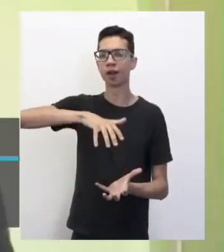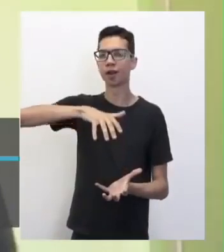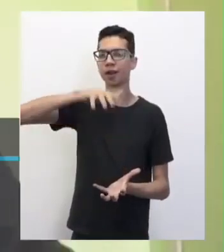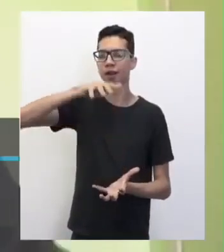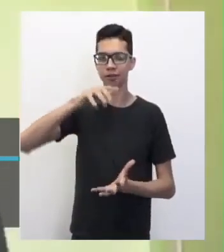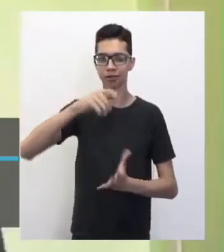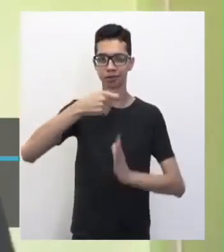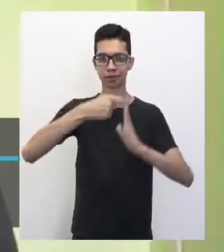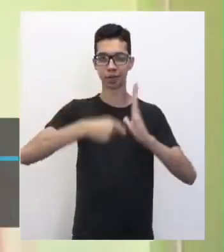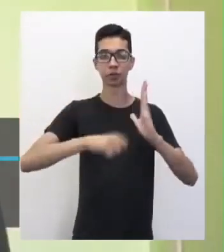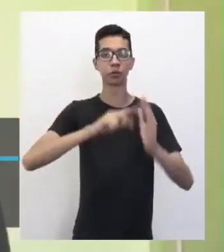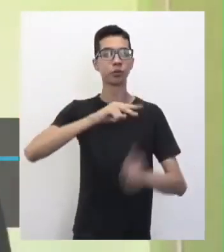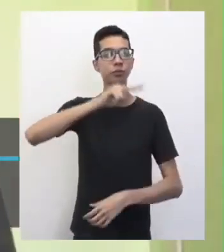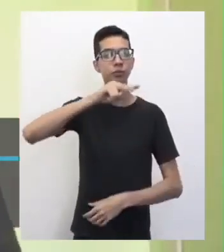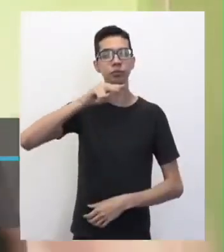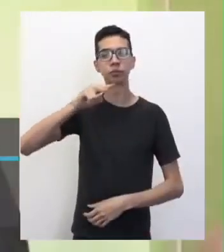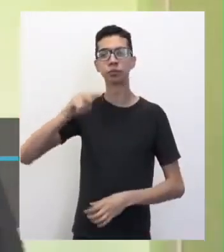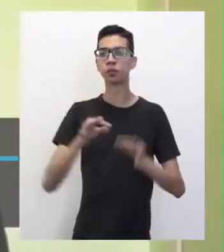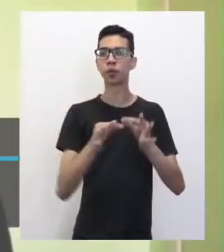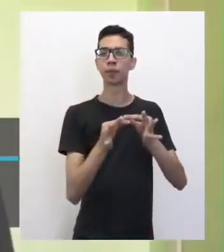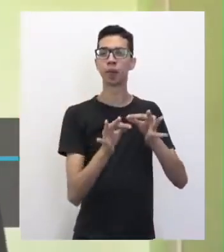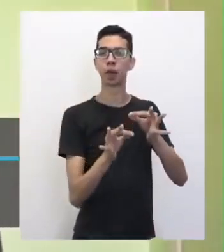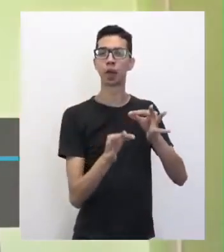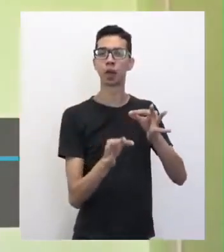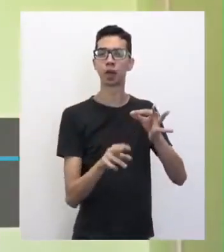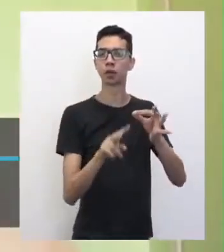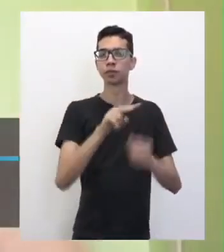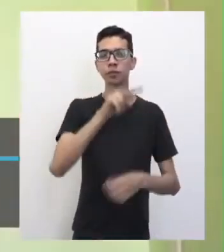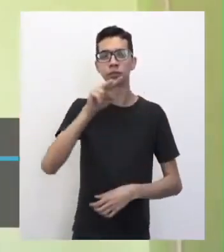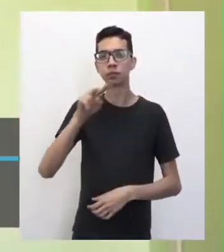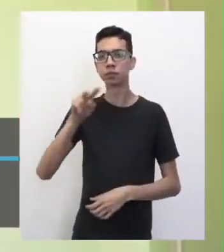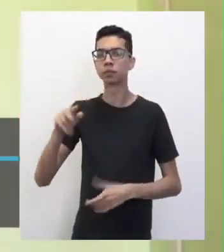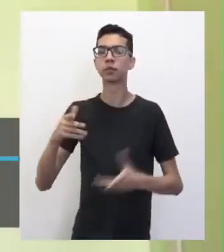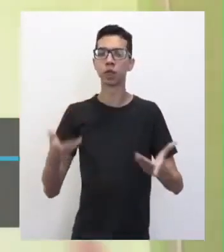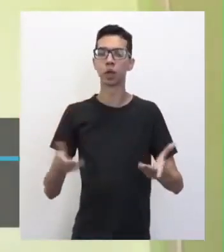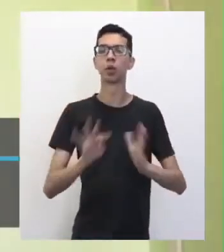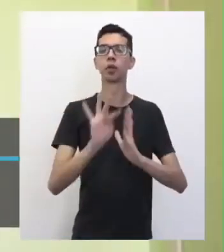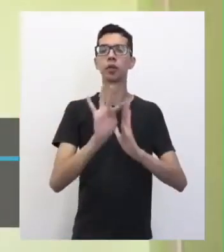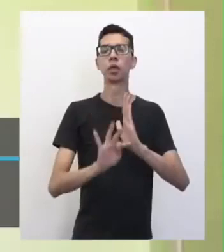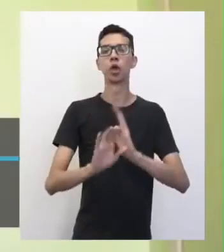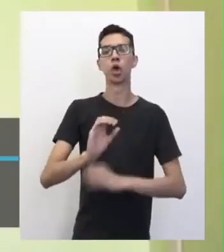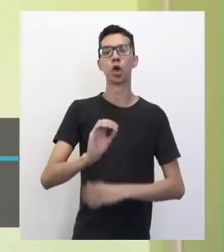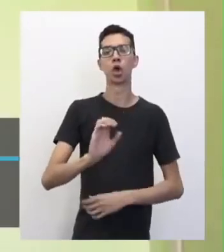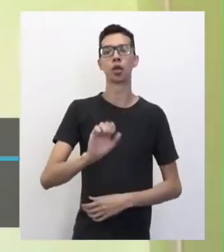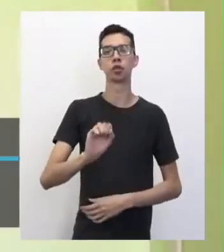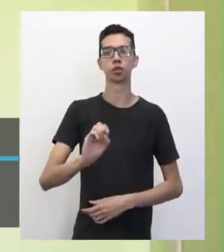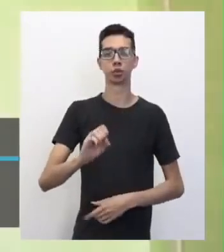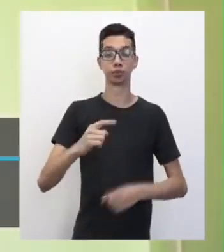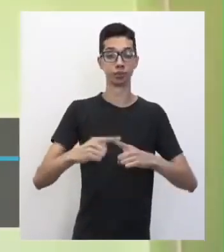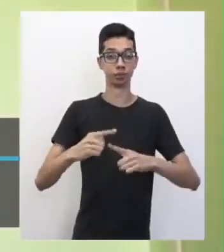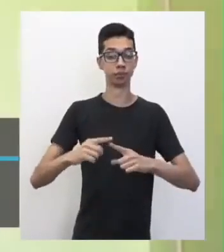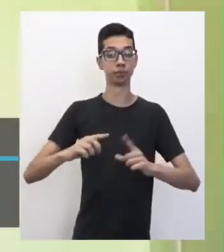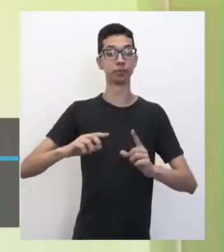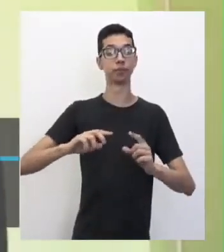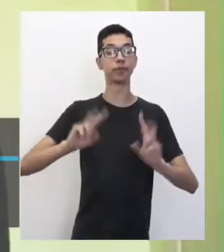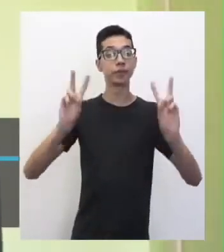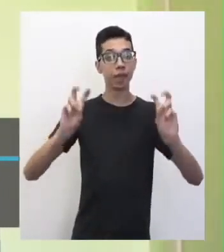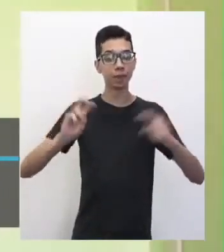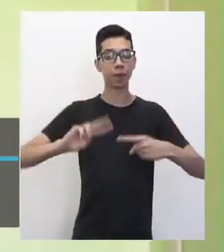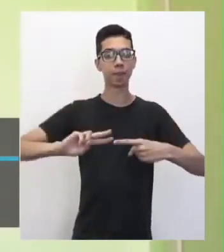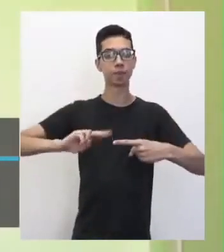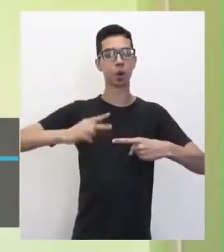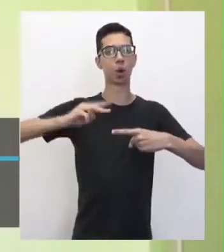um texto um texto coeso e que progrediu nesse seu tema, né? Teve